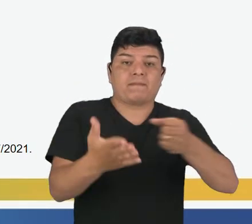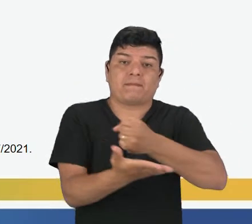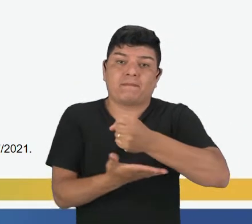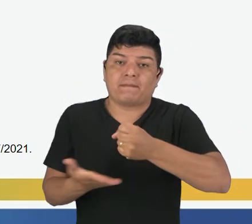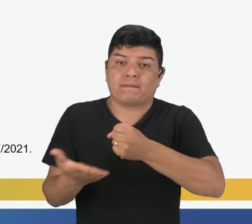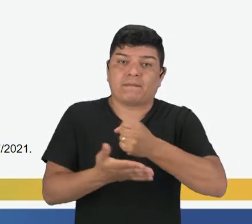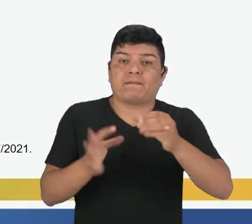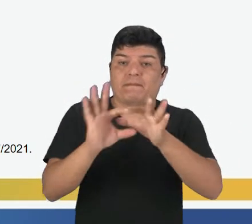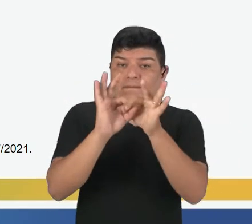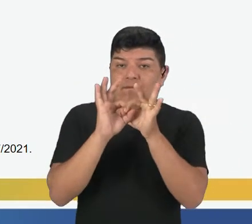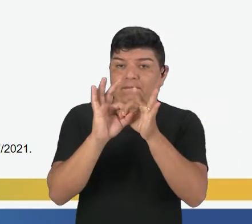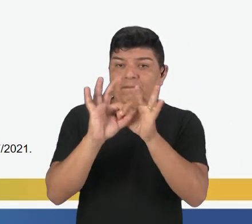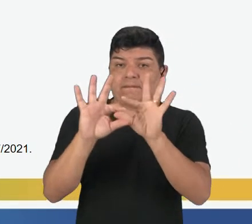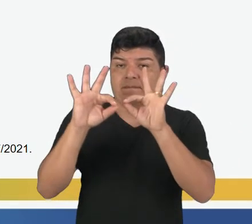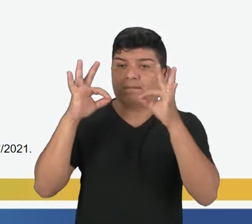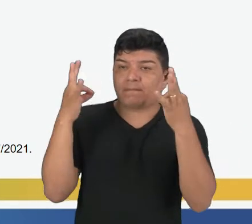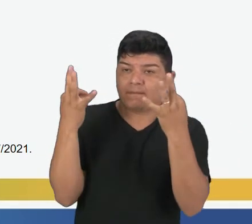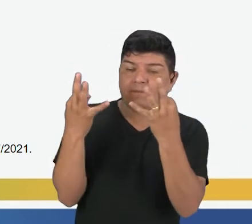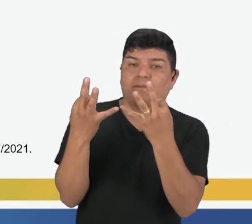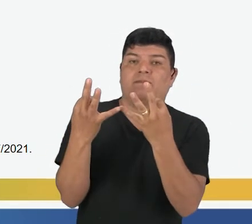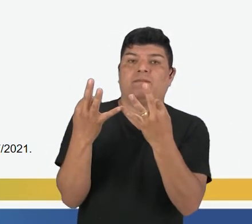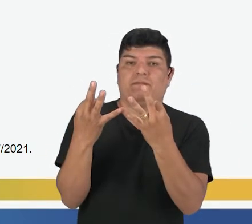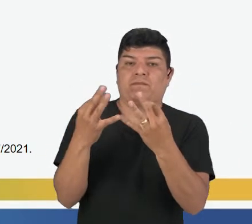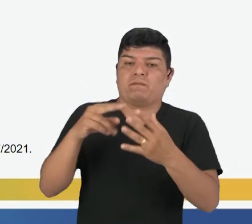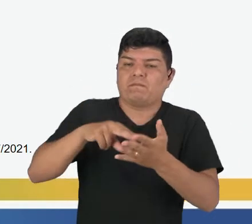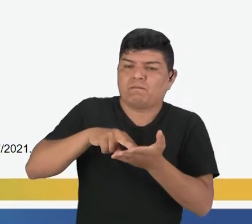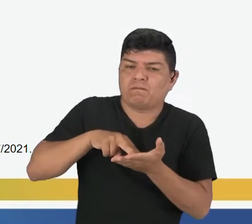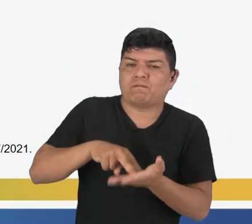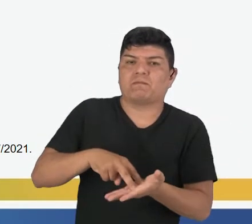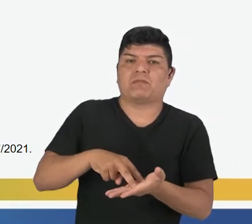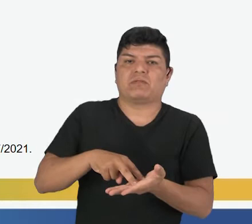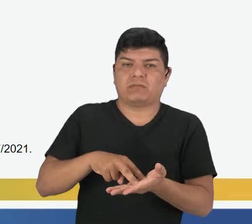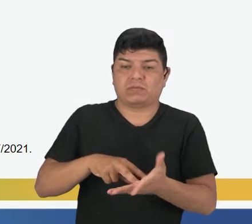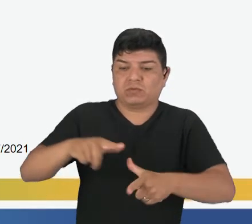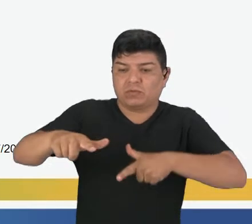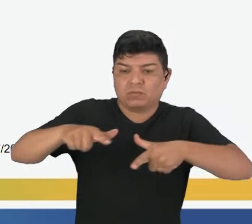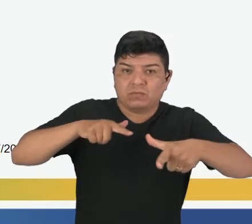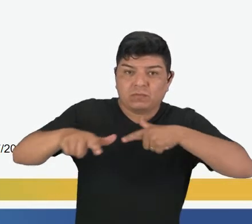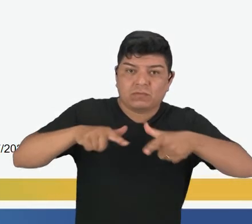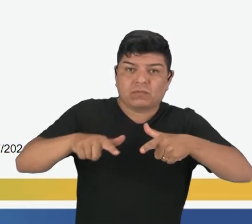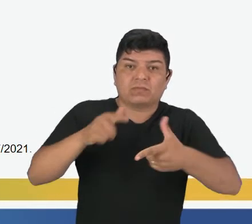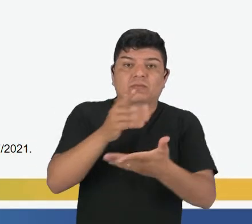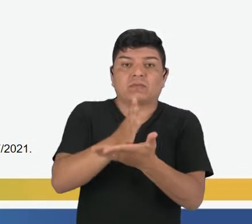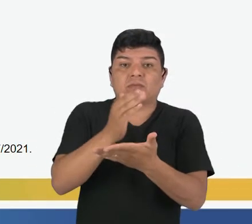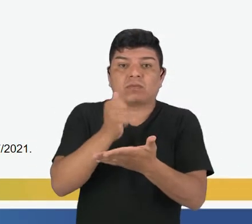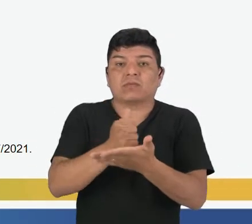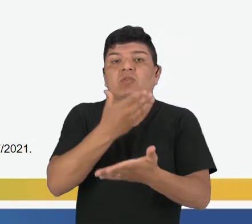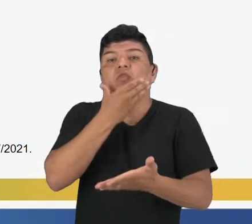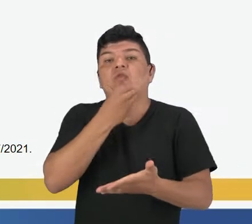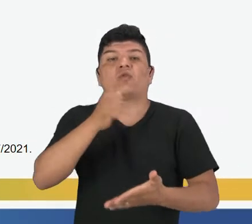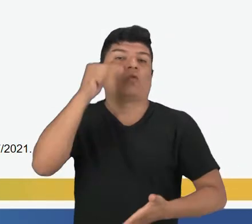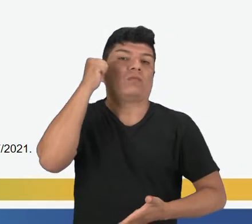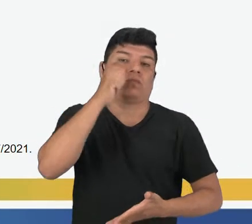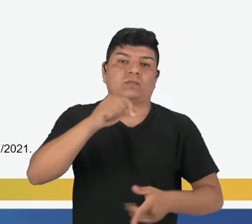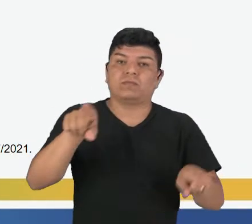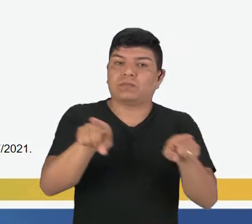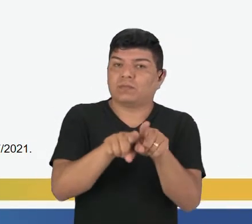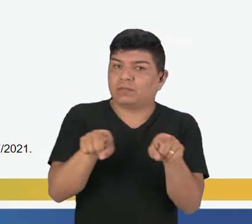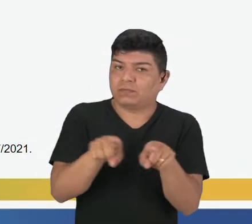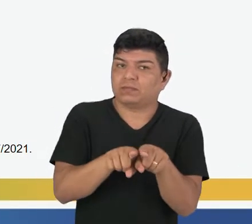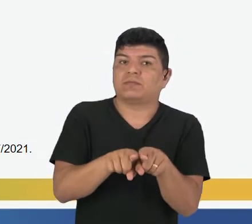em laços familiares bem firmes, e o trabalho era dividido entre homens e